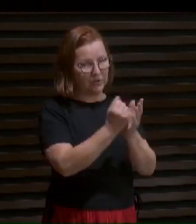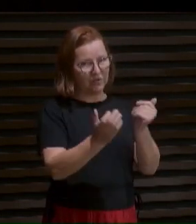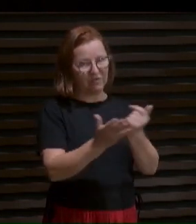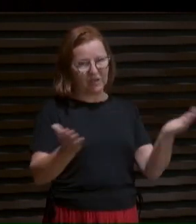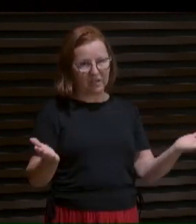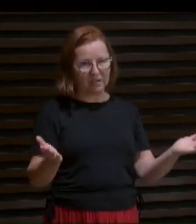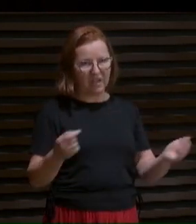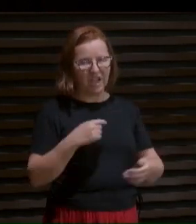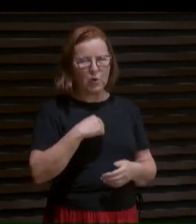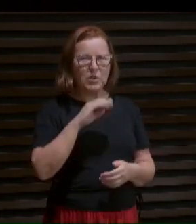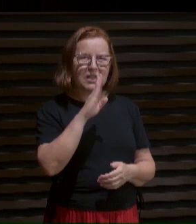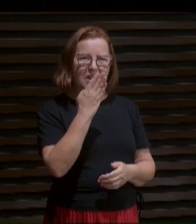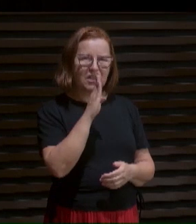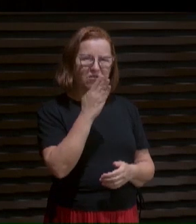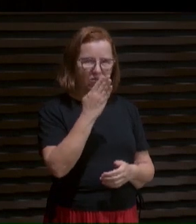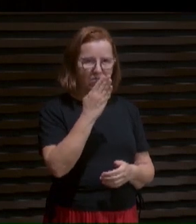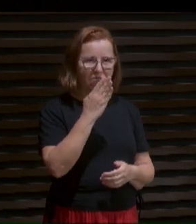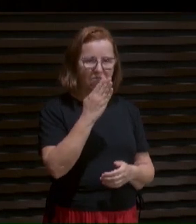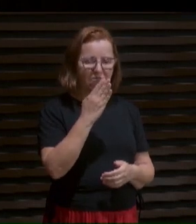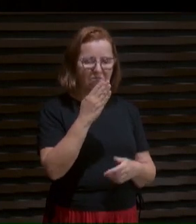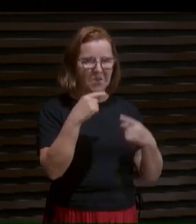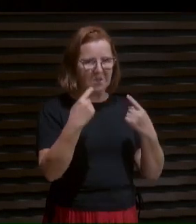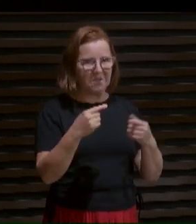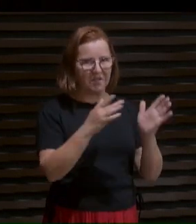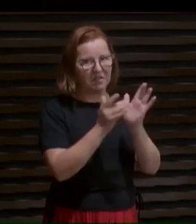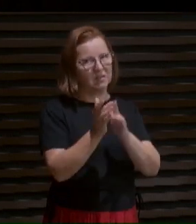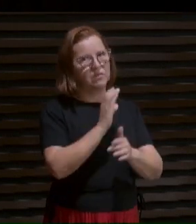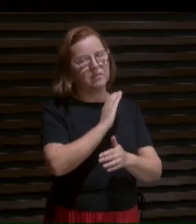eu sou um traidor de Jesus Cristo.